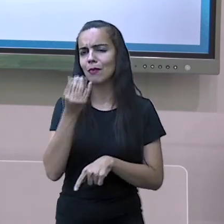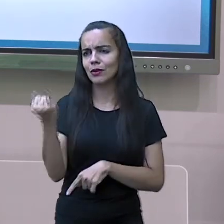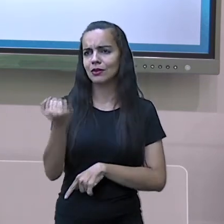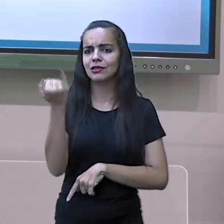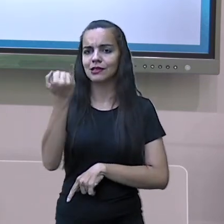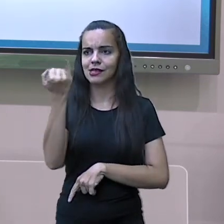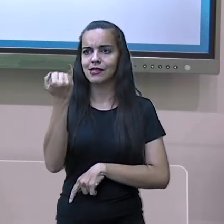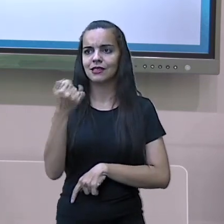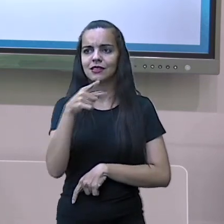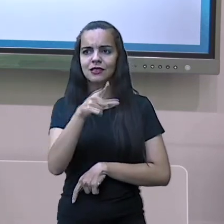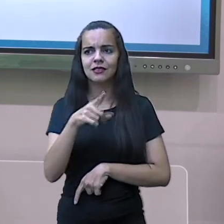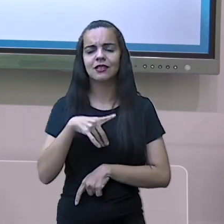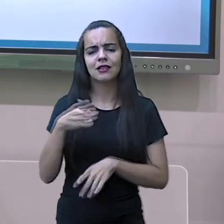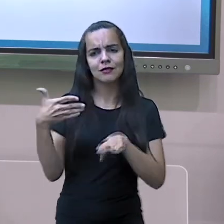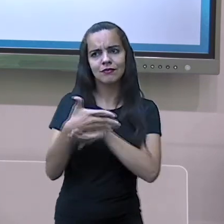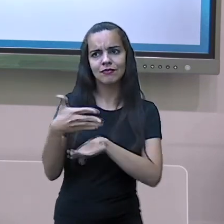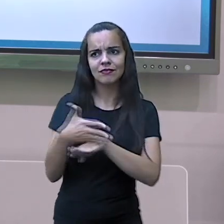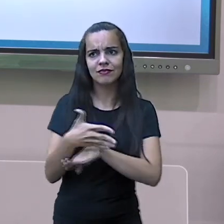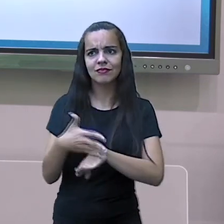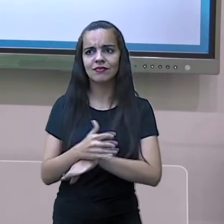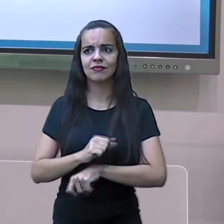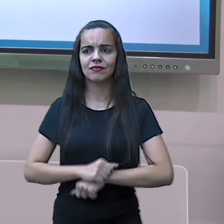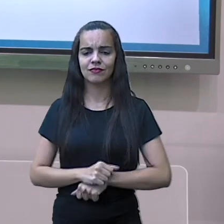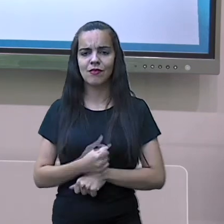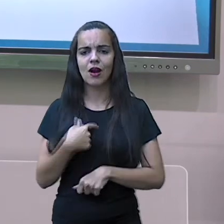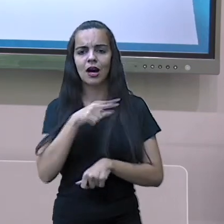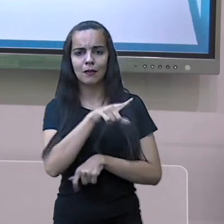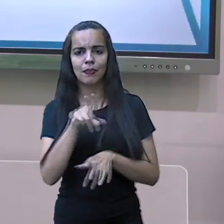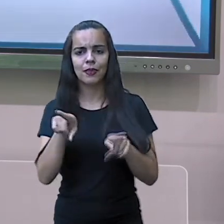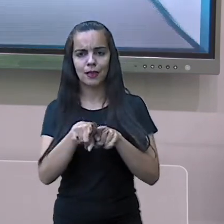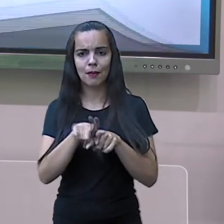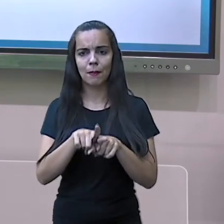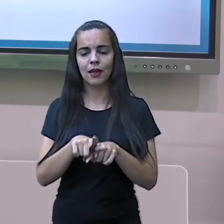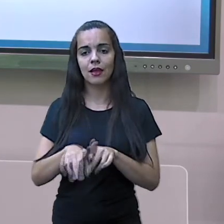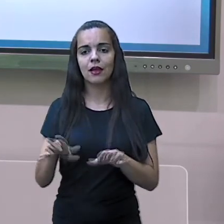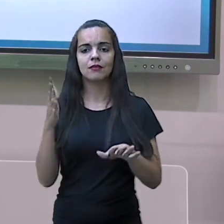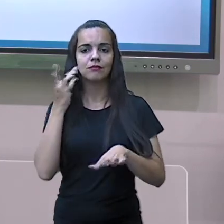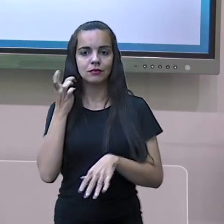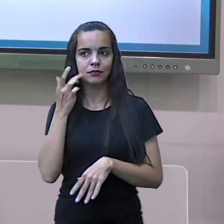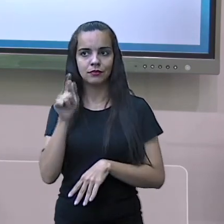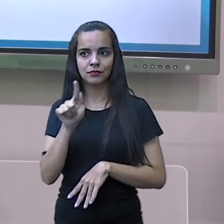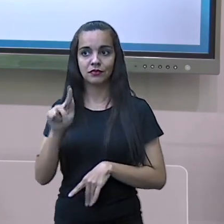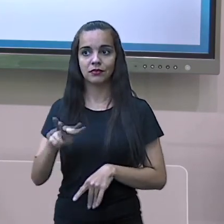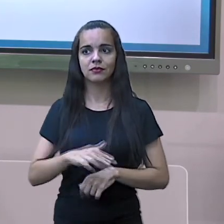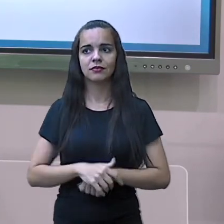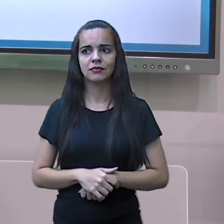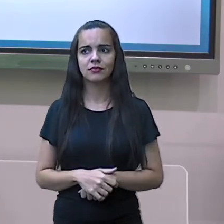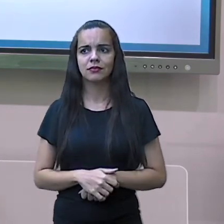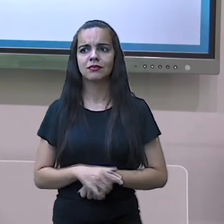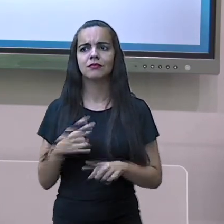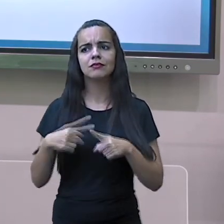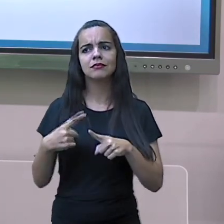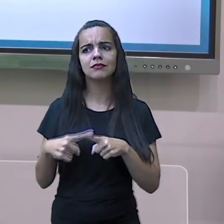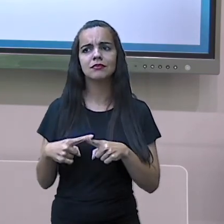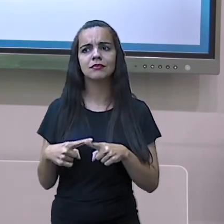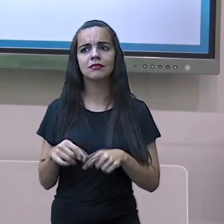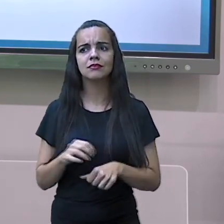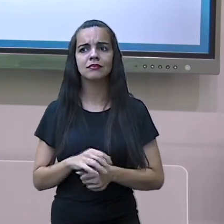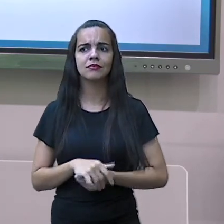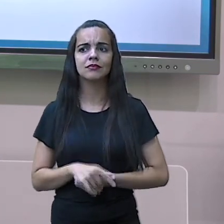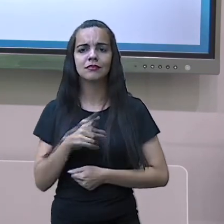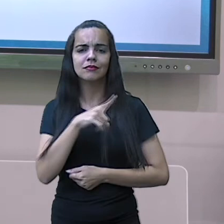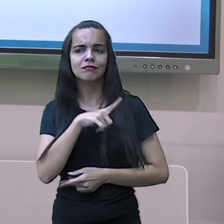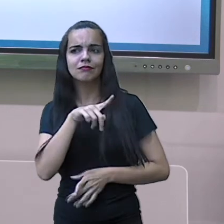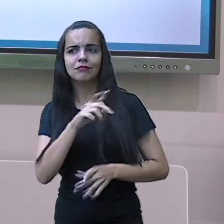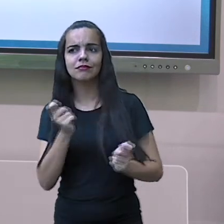muito importante você acessar a nossa plataforma. Tá certo? Porque aí